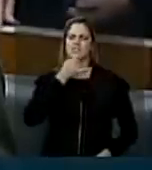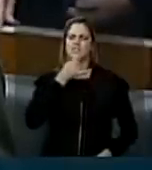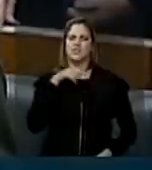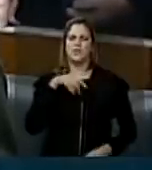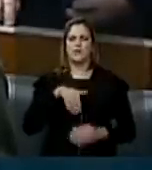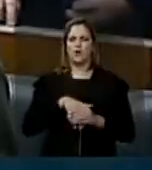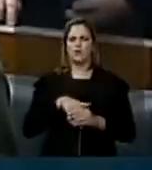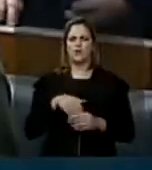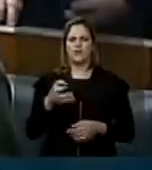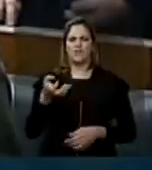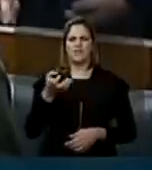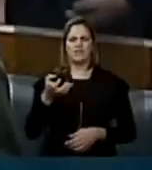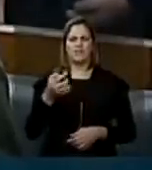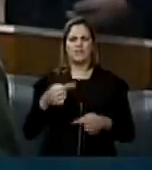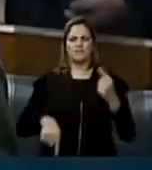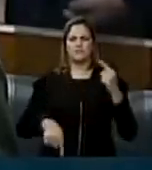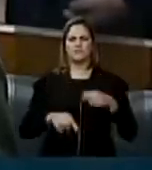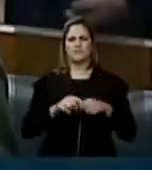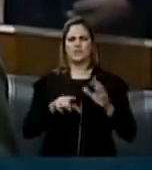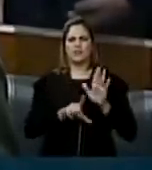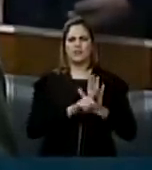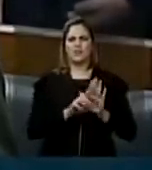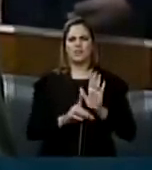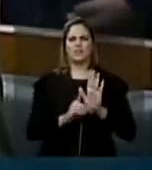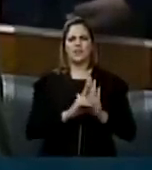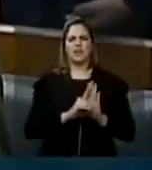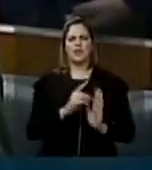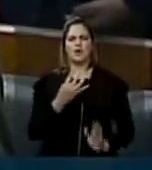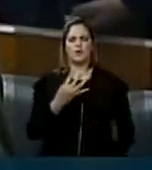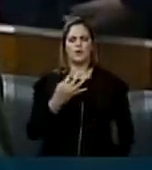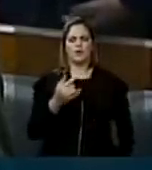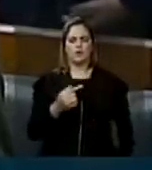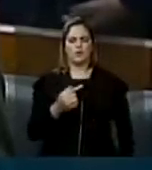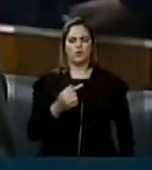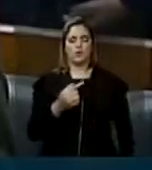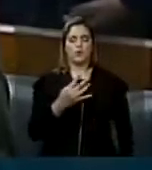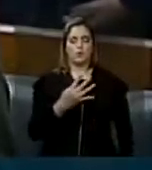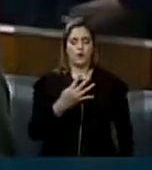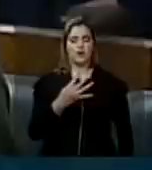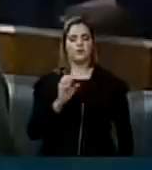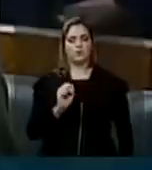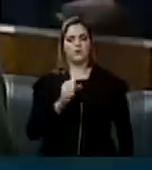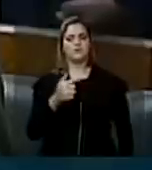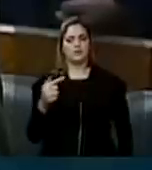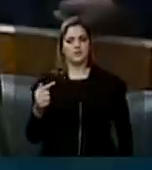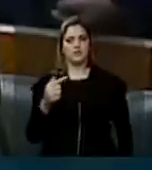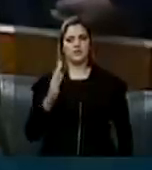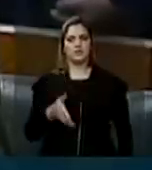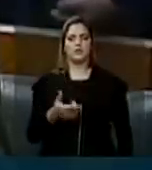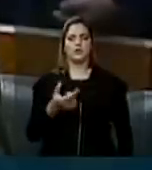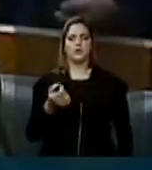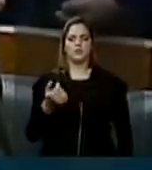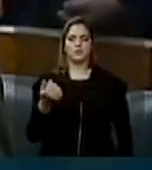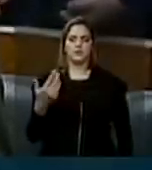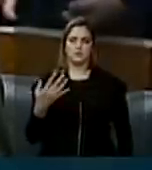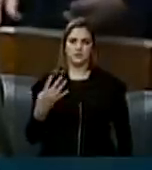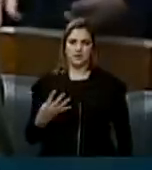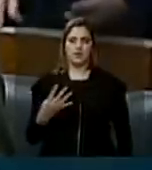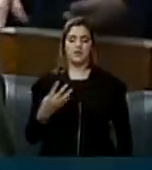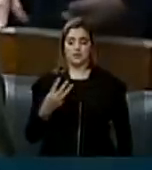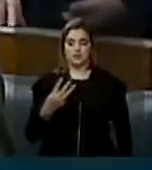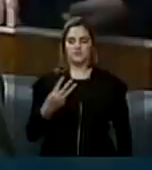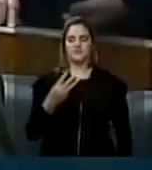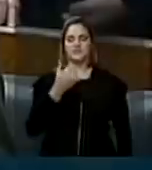pela inconstitucionalidade do Decreto 4877 2003 assinado pelo presidente